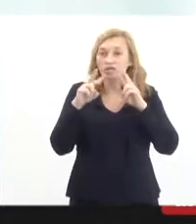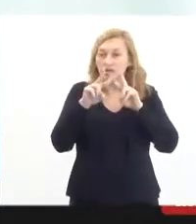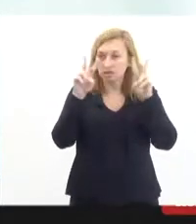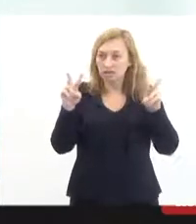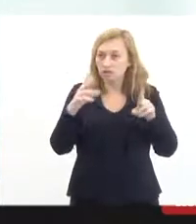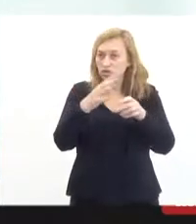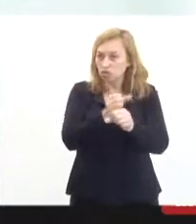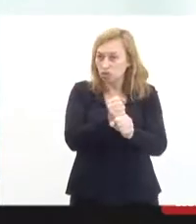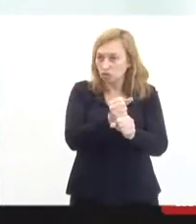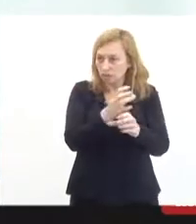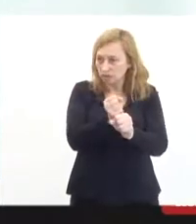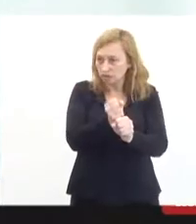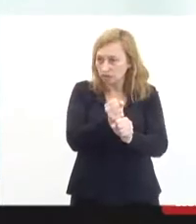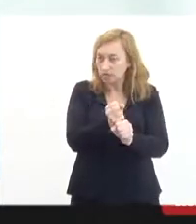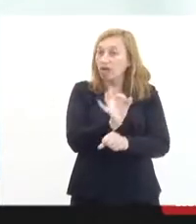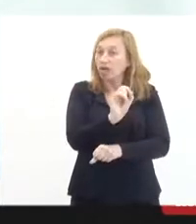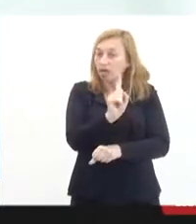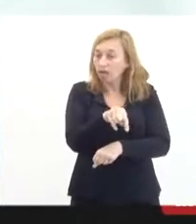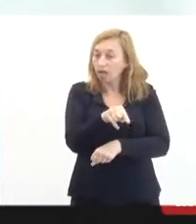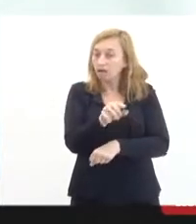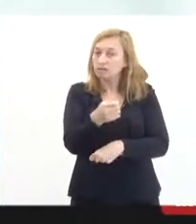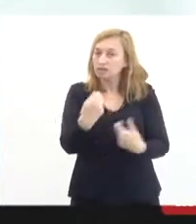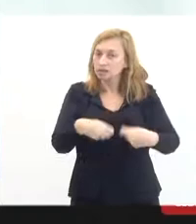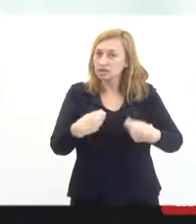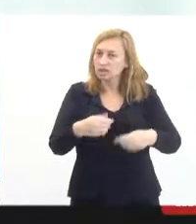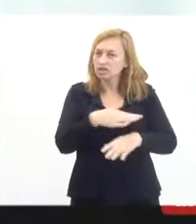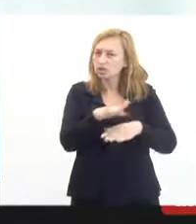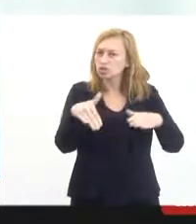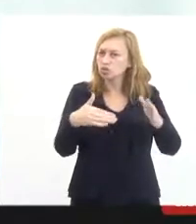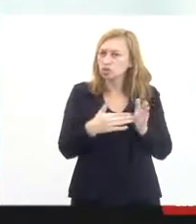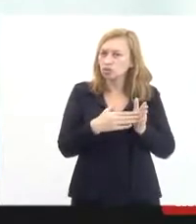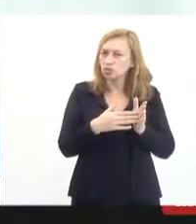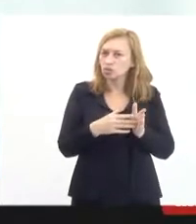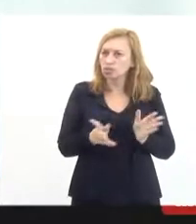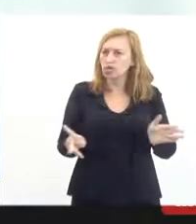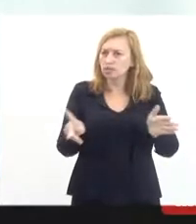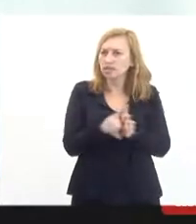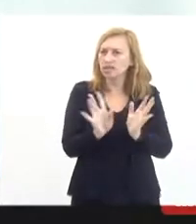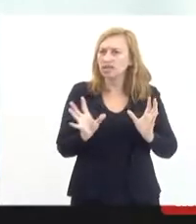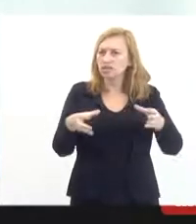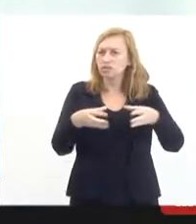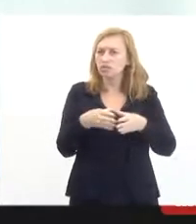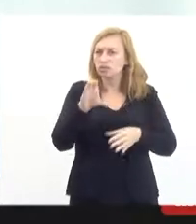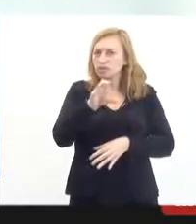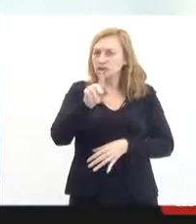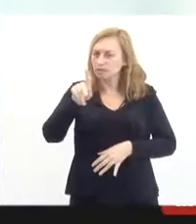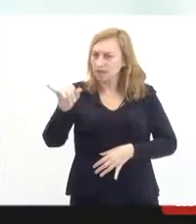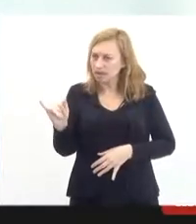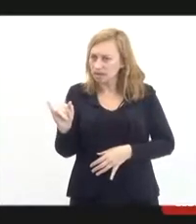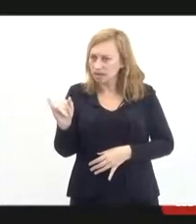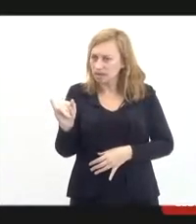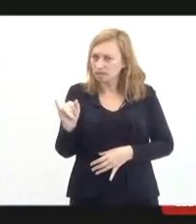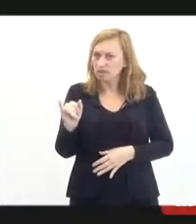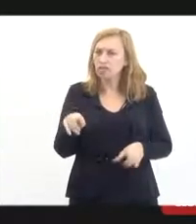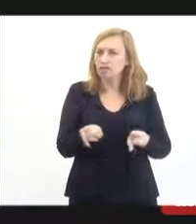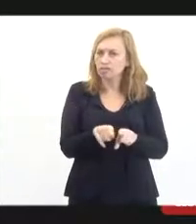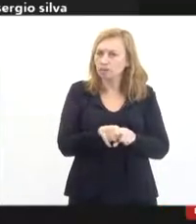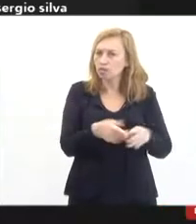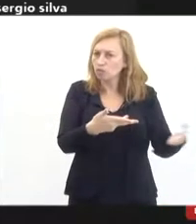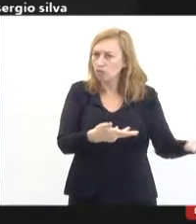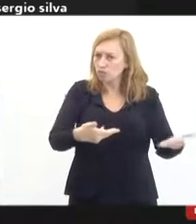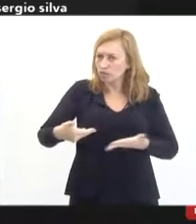contábil, é necessário que todos os membros da CPI e todos os partícipes